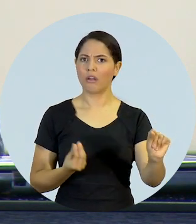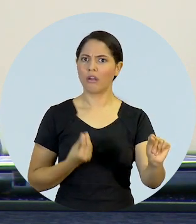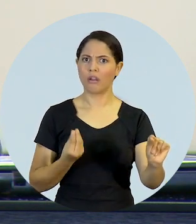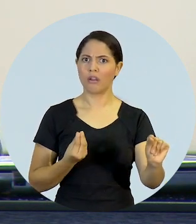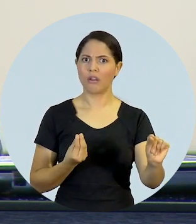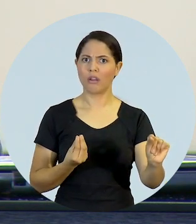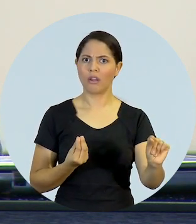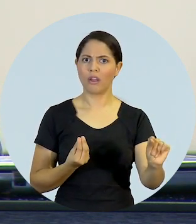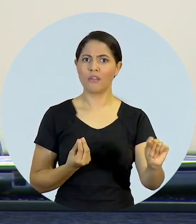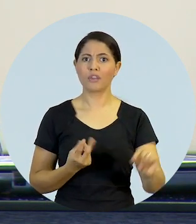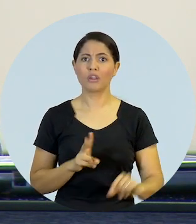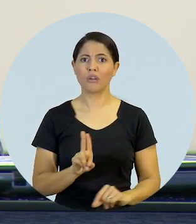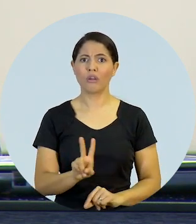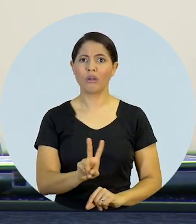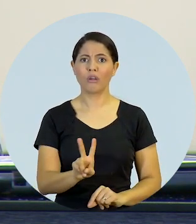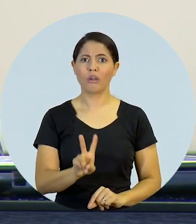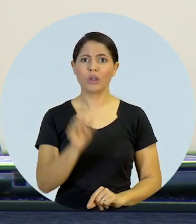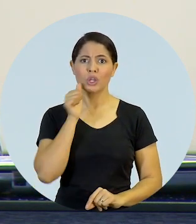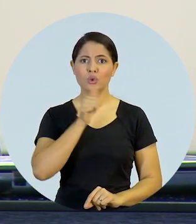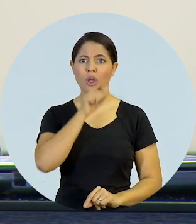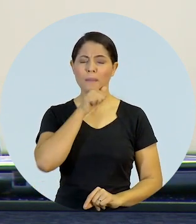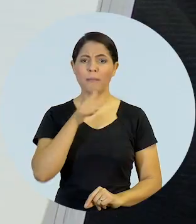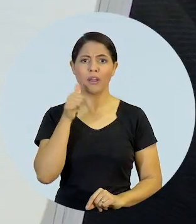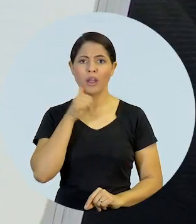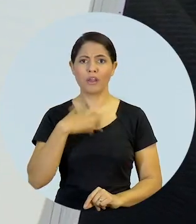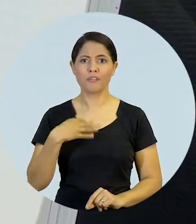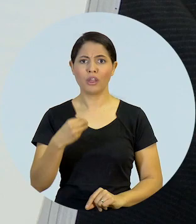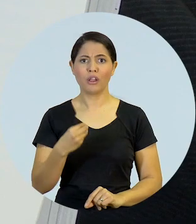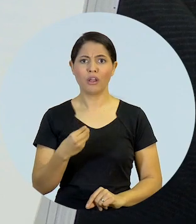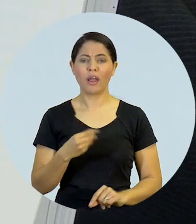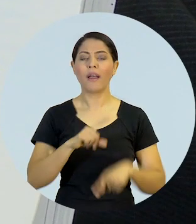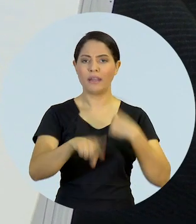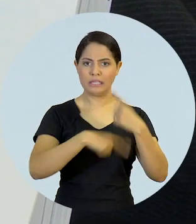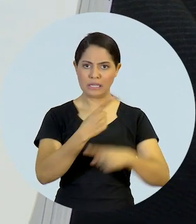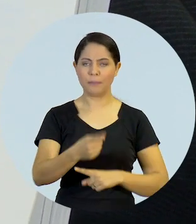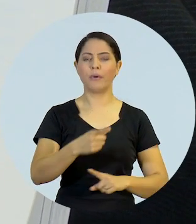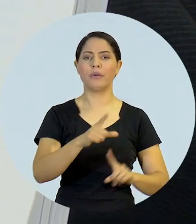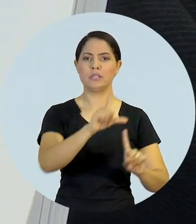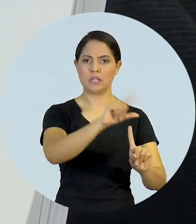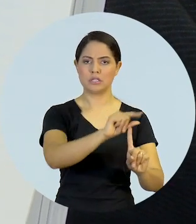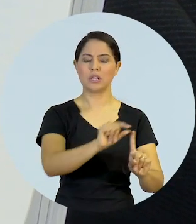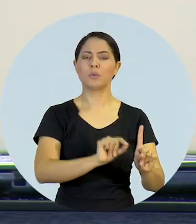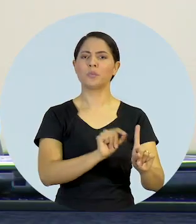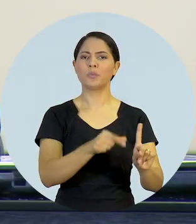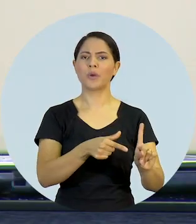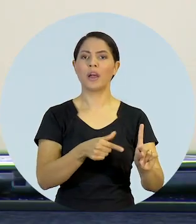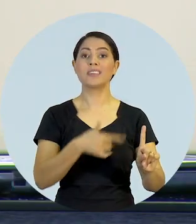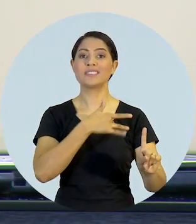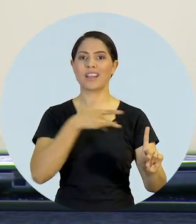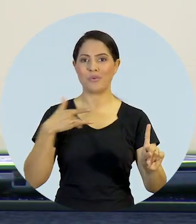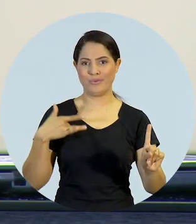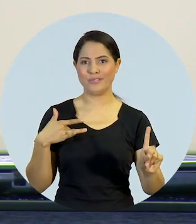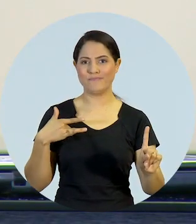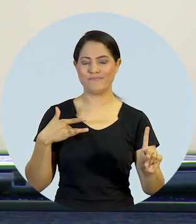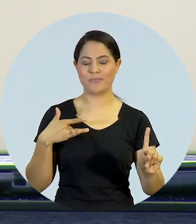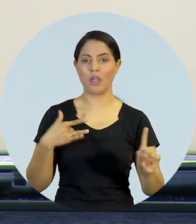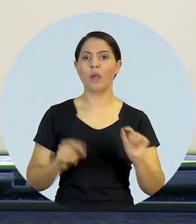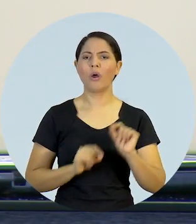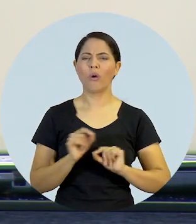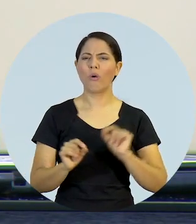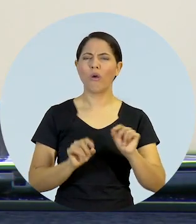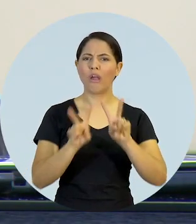Nós contamos a história do movimento abandono afetivo e seguimos falando das consequências. Temos a estação